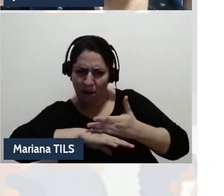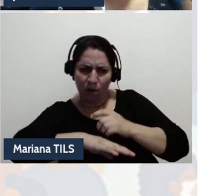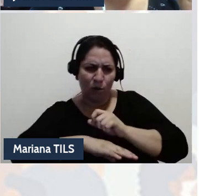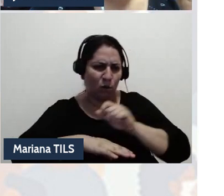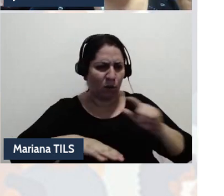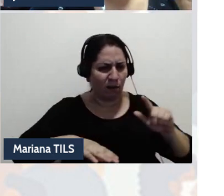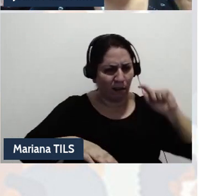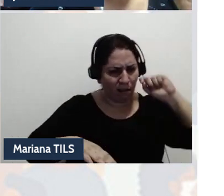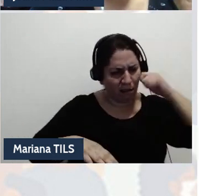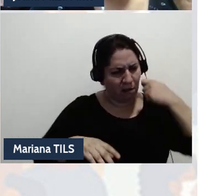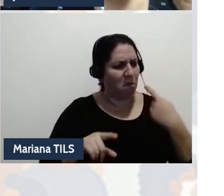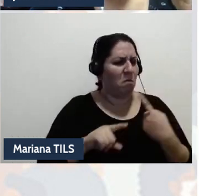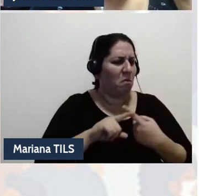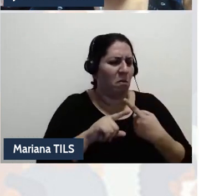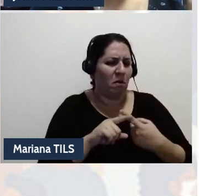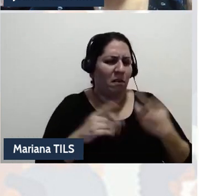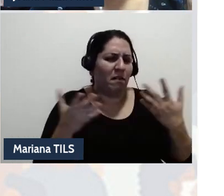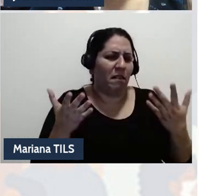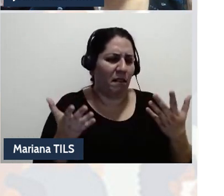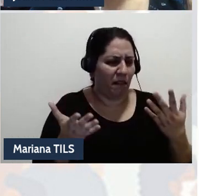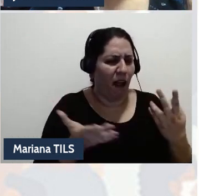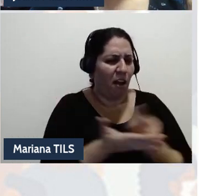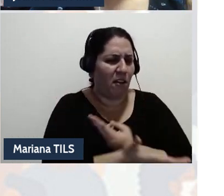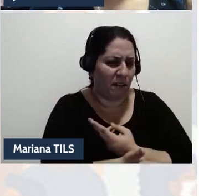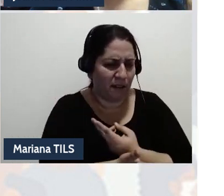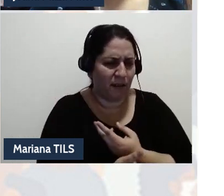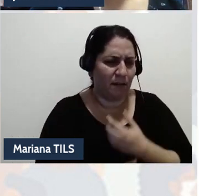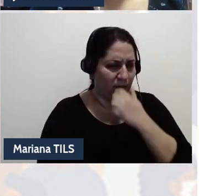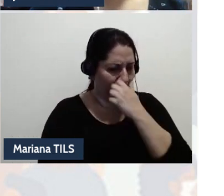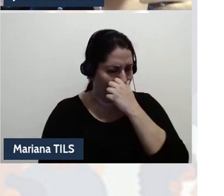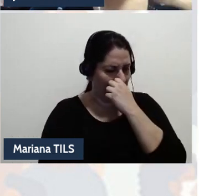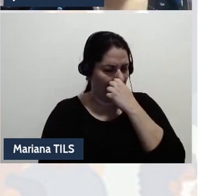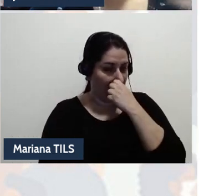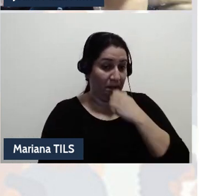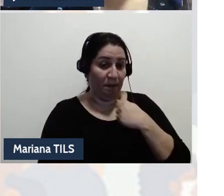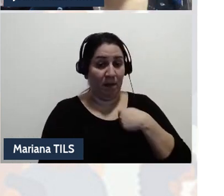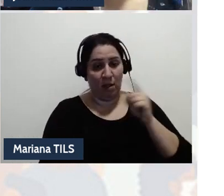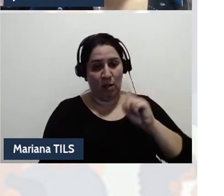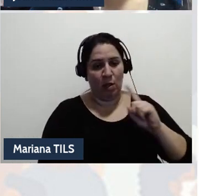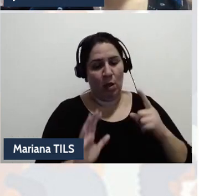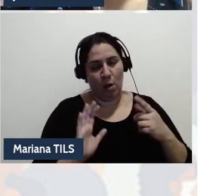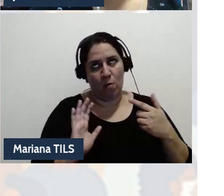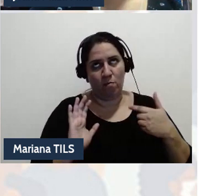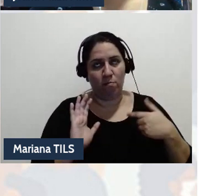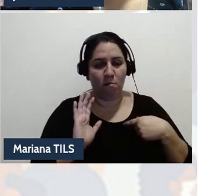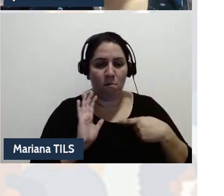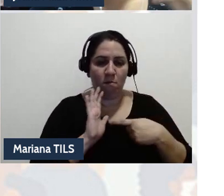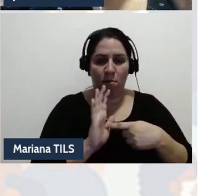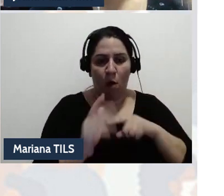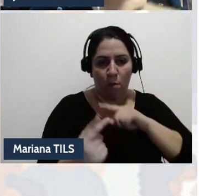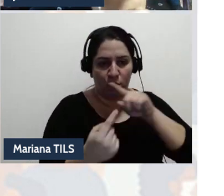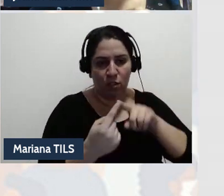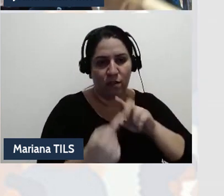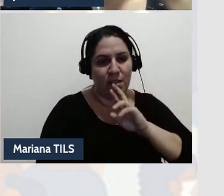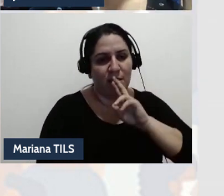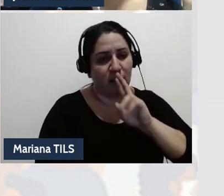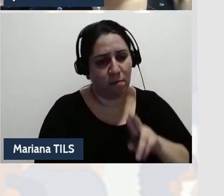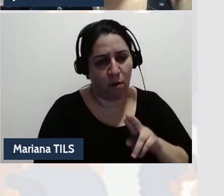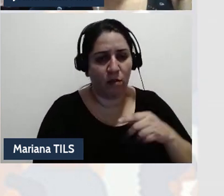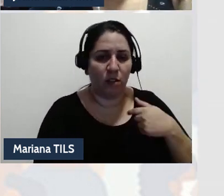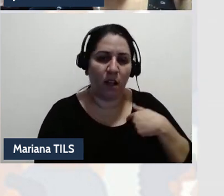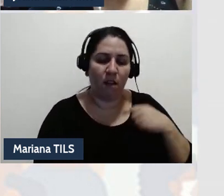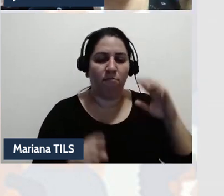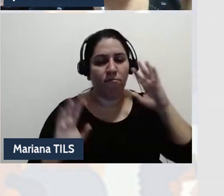Eu poderia perguntar. Como eu não me proponho aqui a responder isso de maneira definitiva, eu me apoio